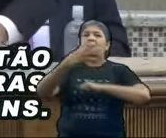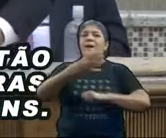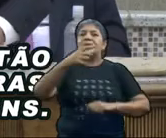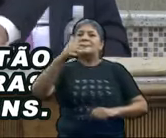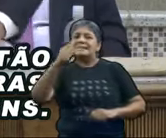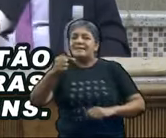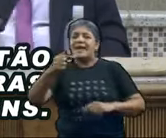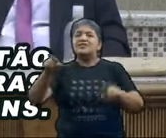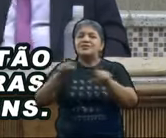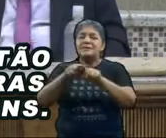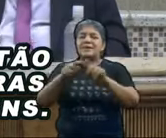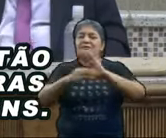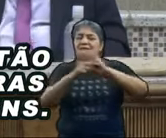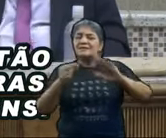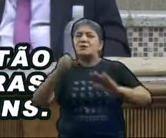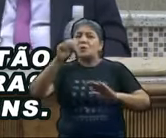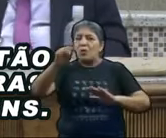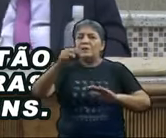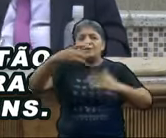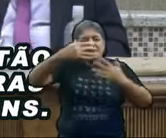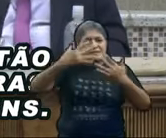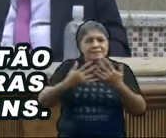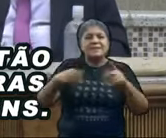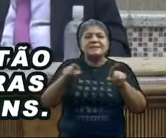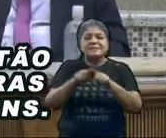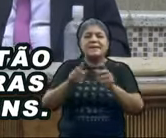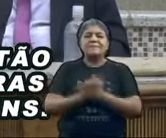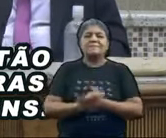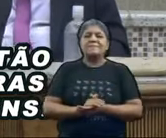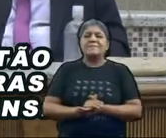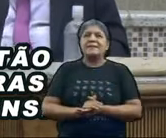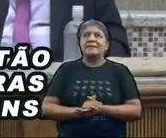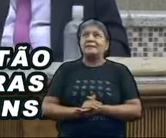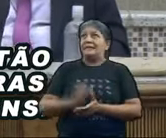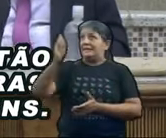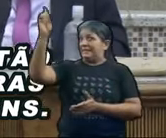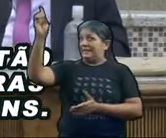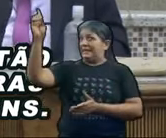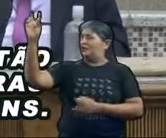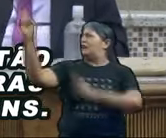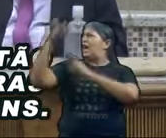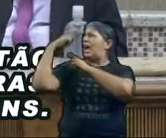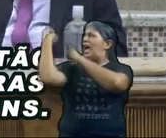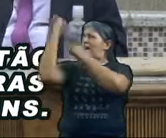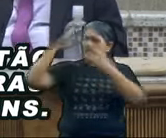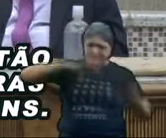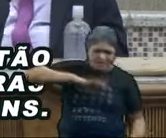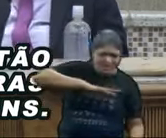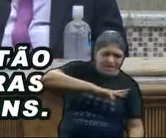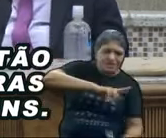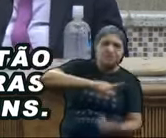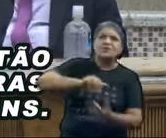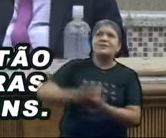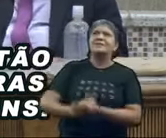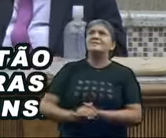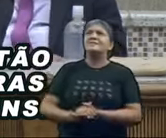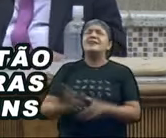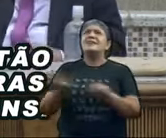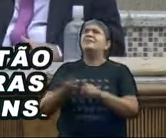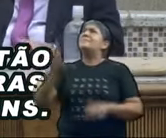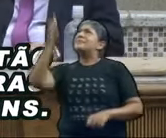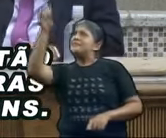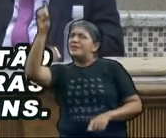versículo de número 8, está escrito assim: Deus reina sobre as nações. Deus se